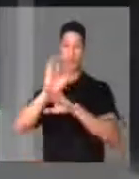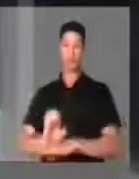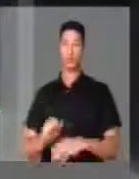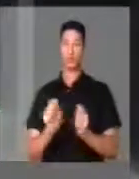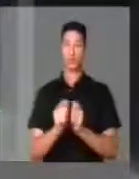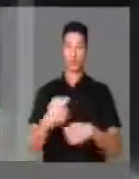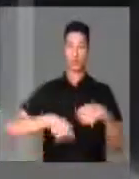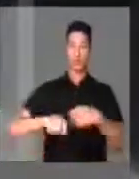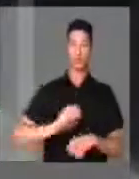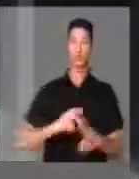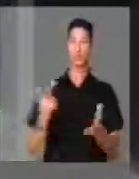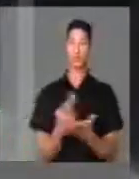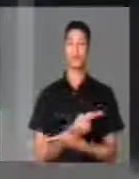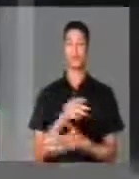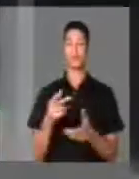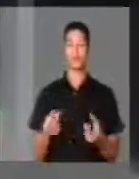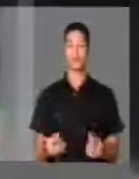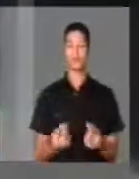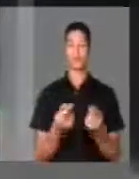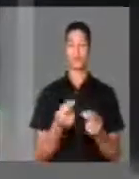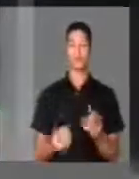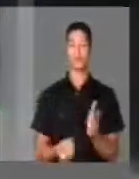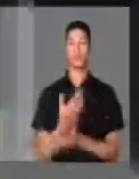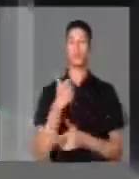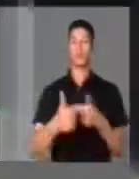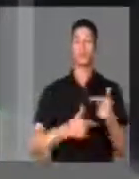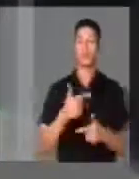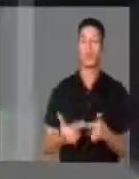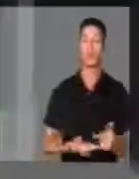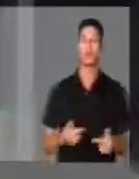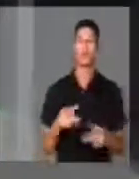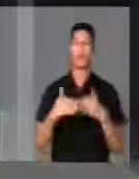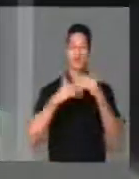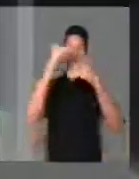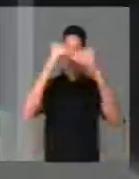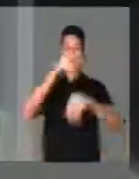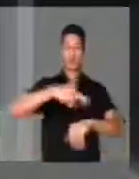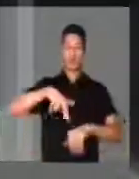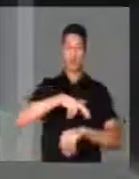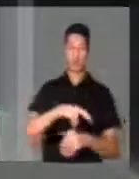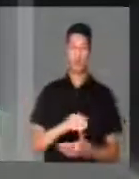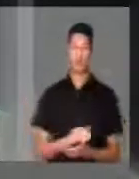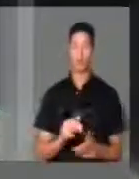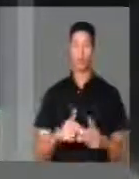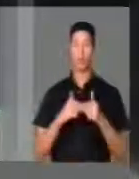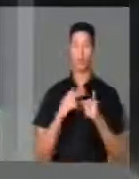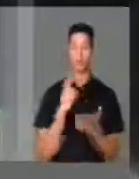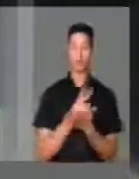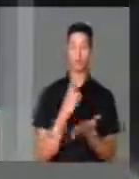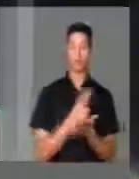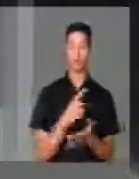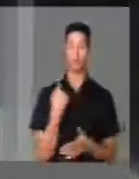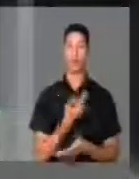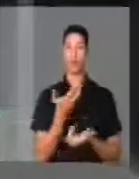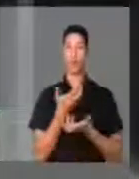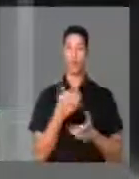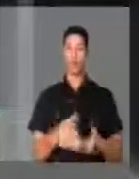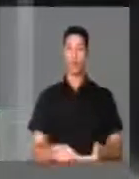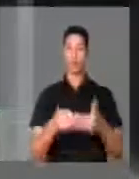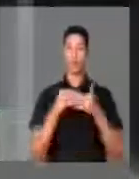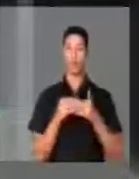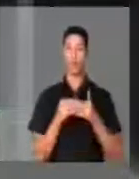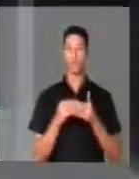essa economia realizar investimentos, gerando emprego, renda e desenvolvimento regional. Por isso mesmo, nós queremos